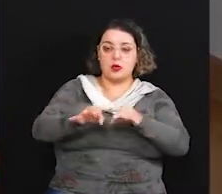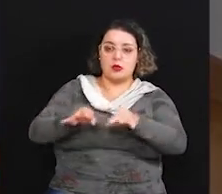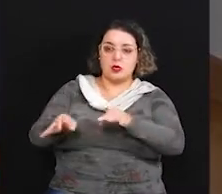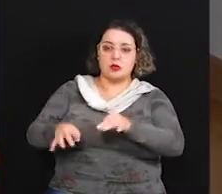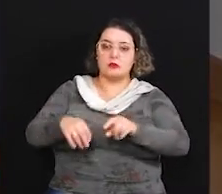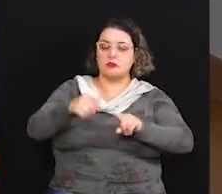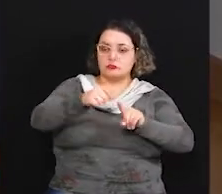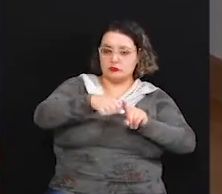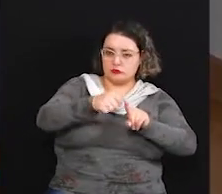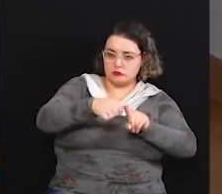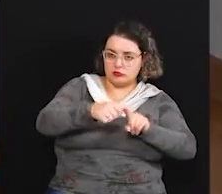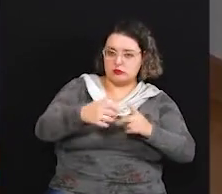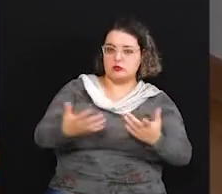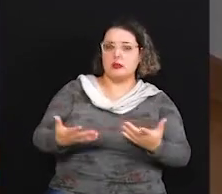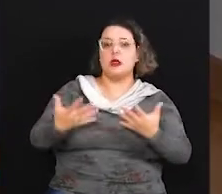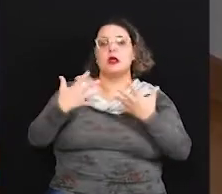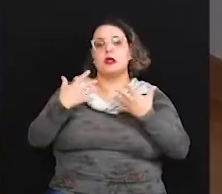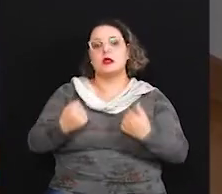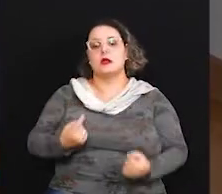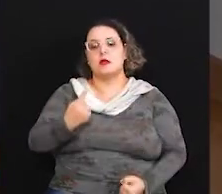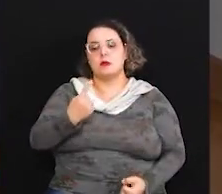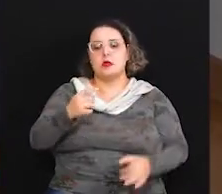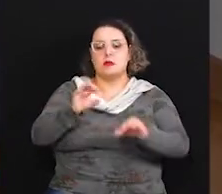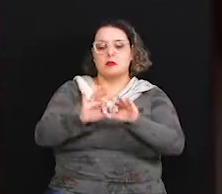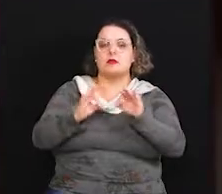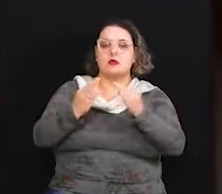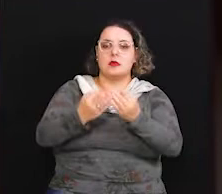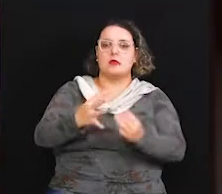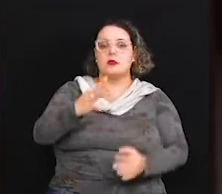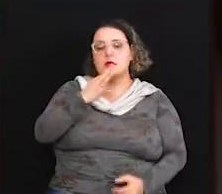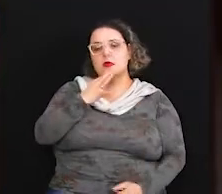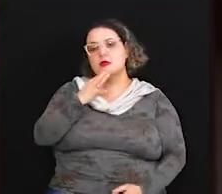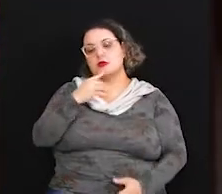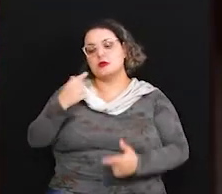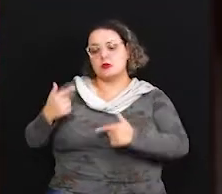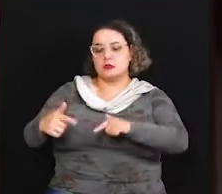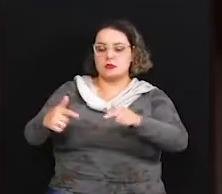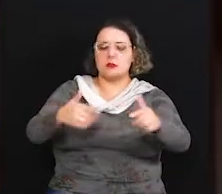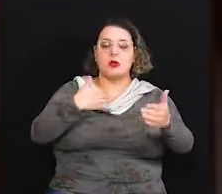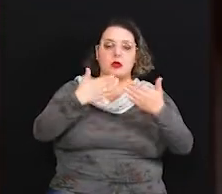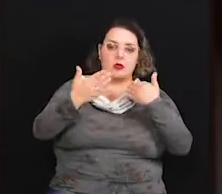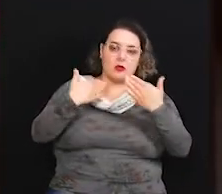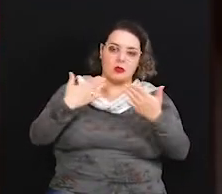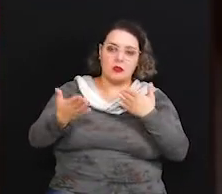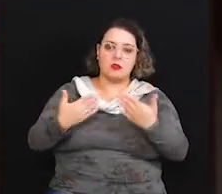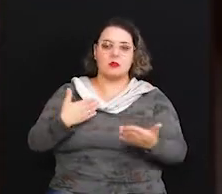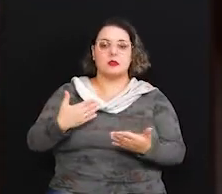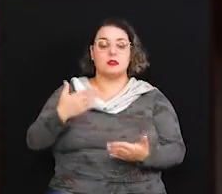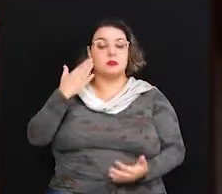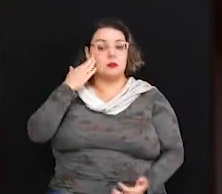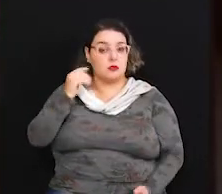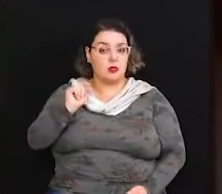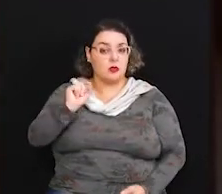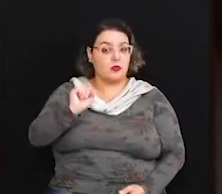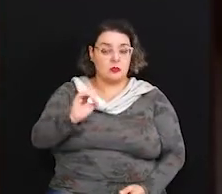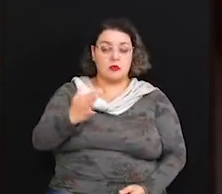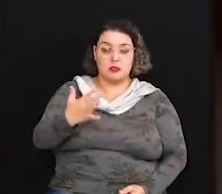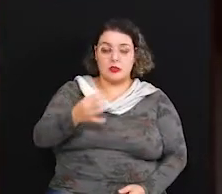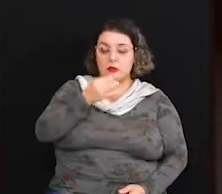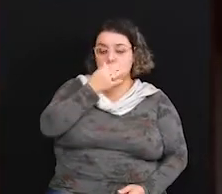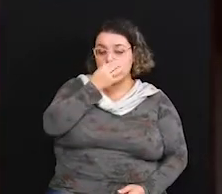que mensalmente recebíamos uma família aqui para conhecer, para conversar, para trocar ideias, para saber o que